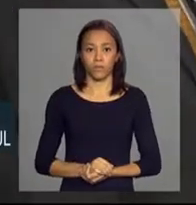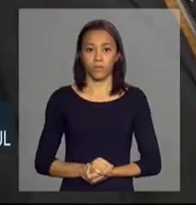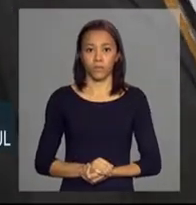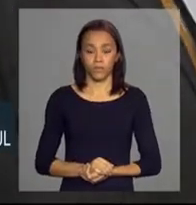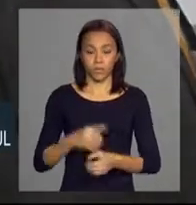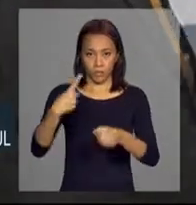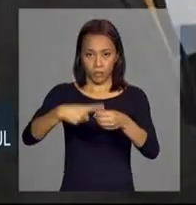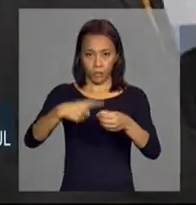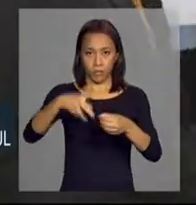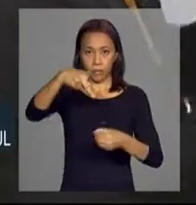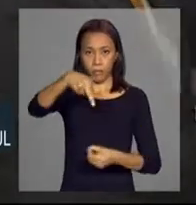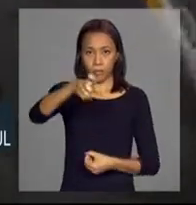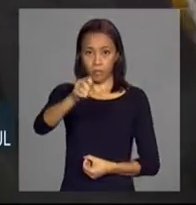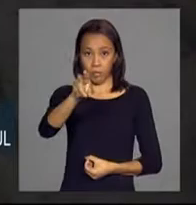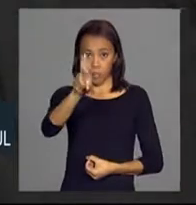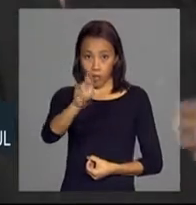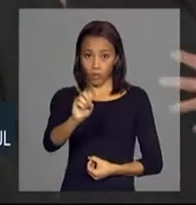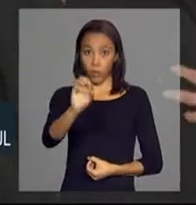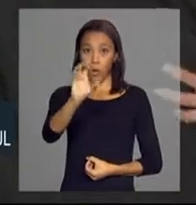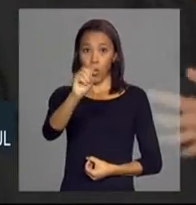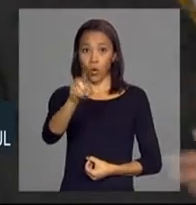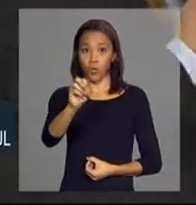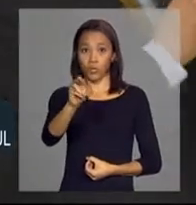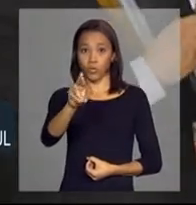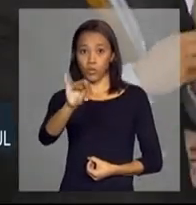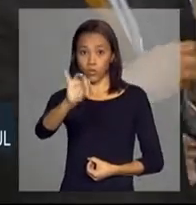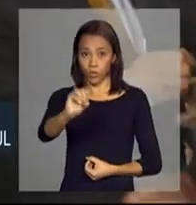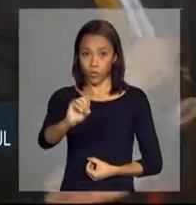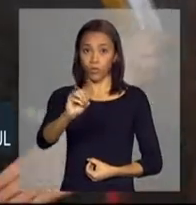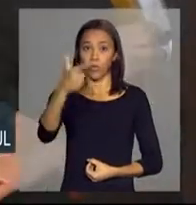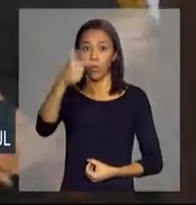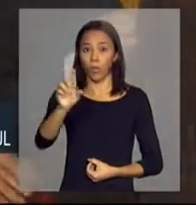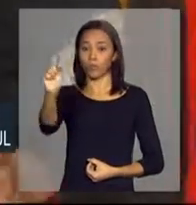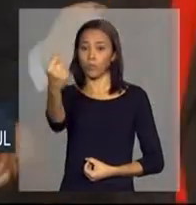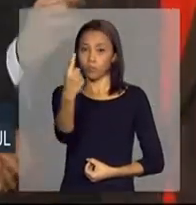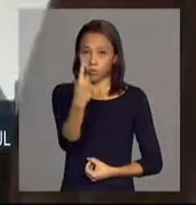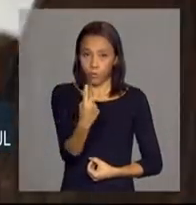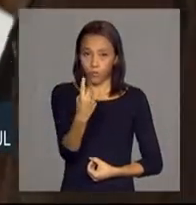Pedro Osório, prefeito César Roberto Couto de Brito.